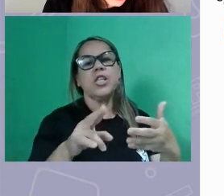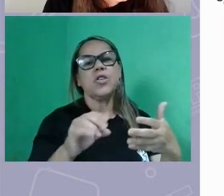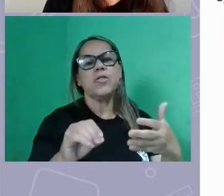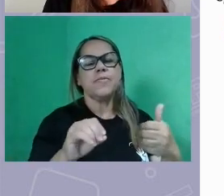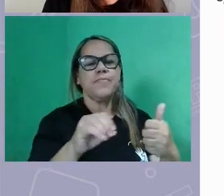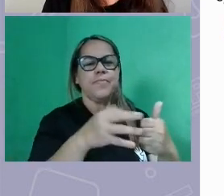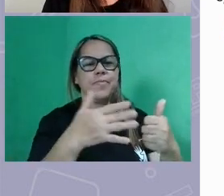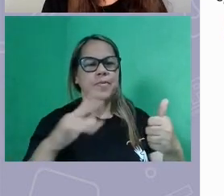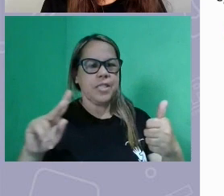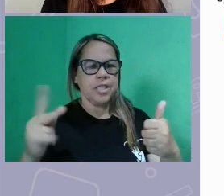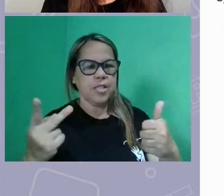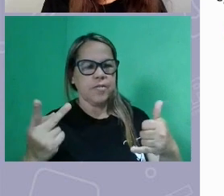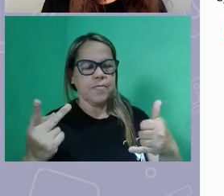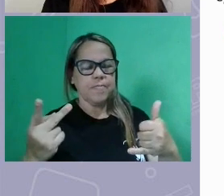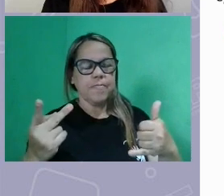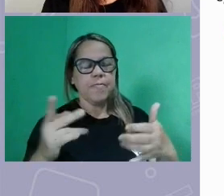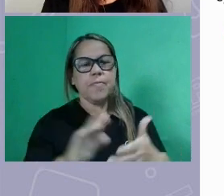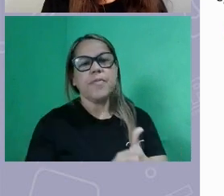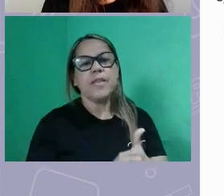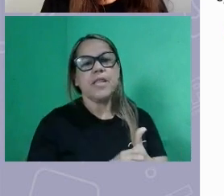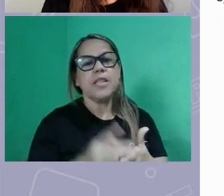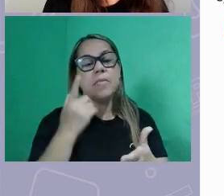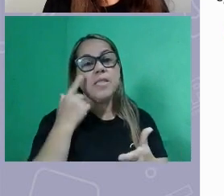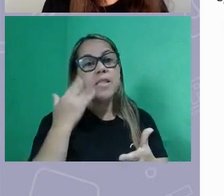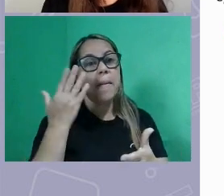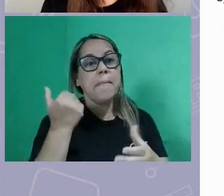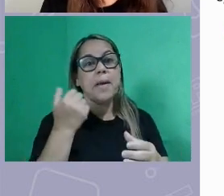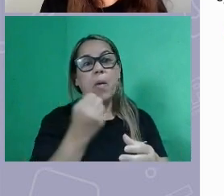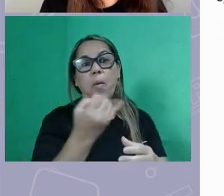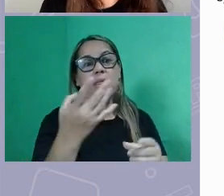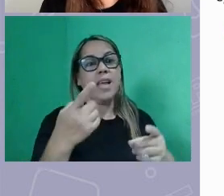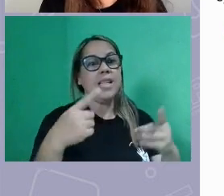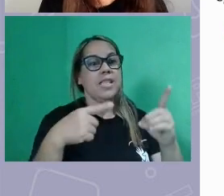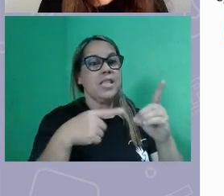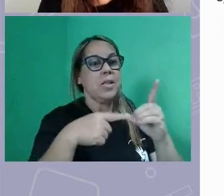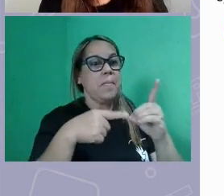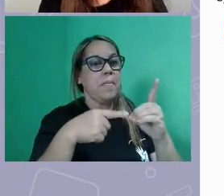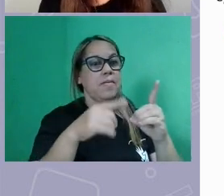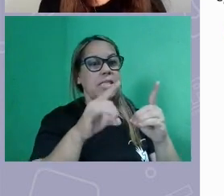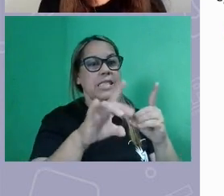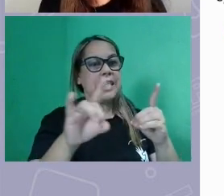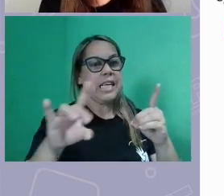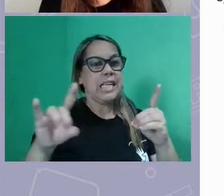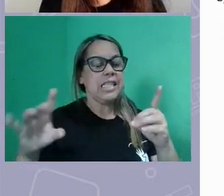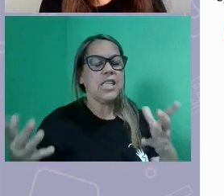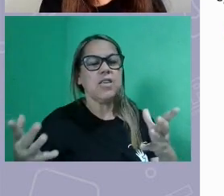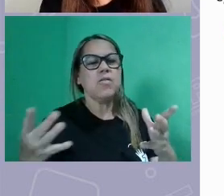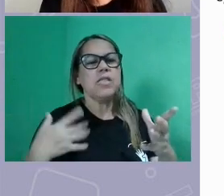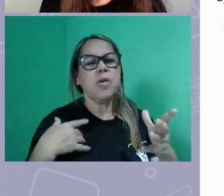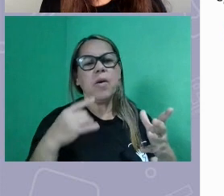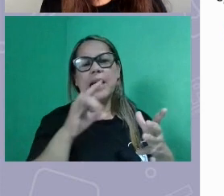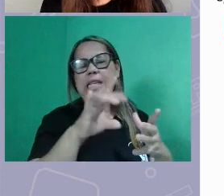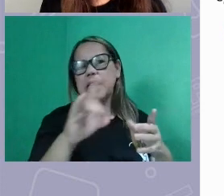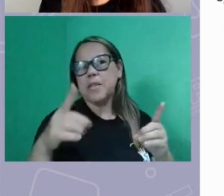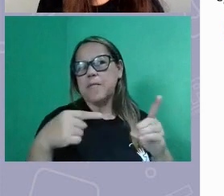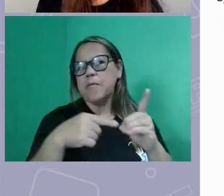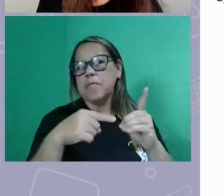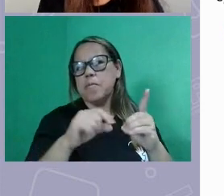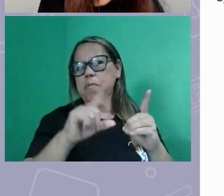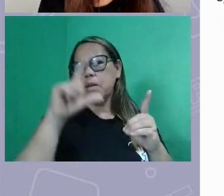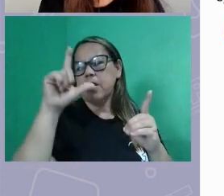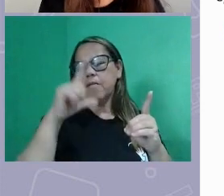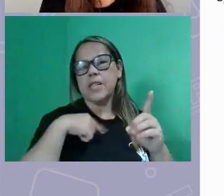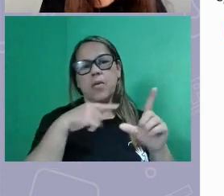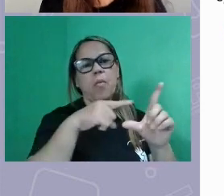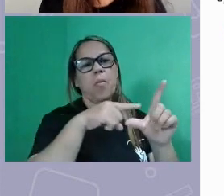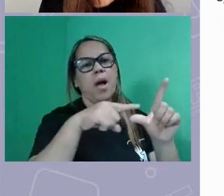esse Nzinho de cada um desses gases sabendo o número de mols com maior número de mols vai ter uma reta com maior